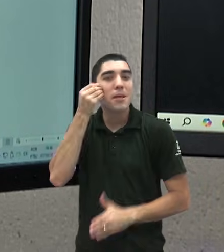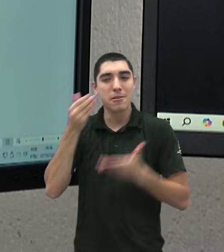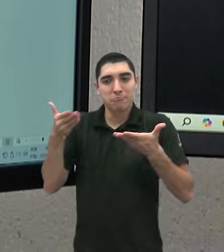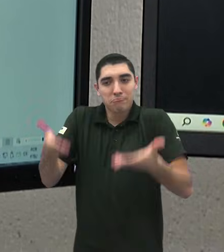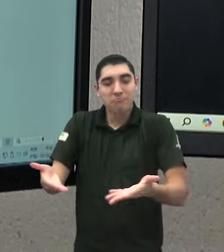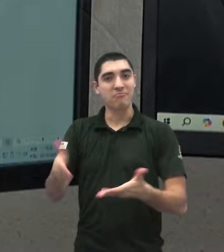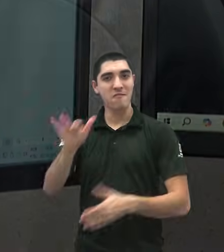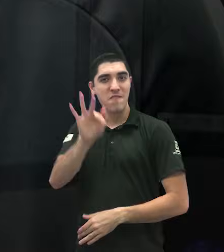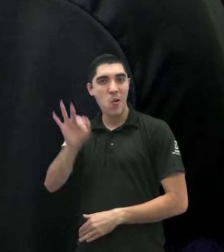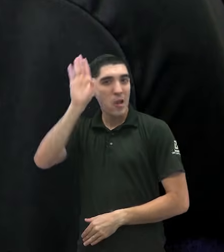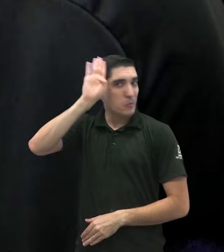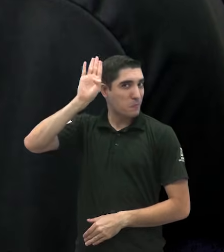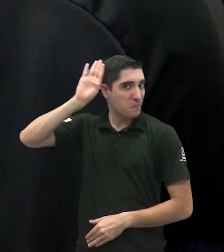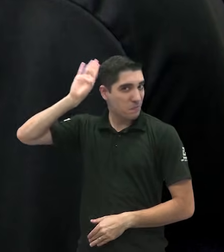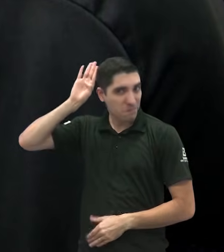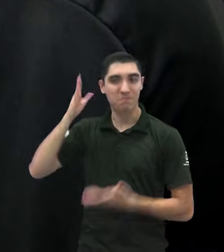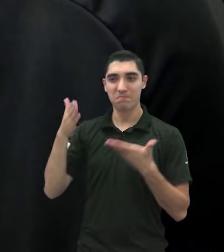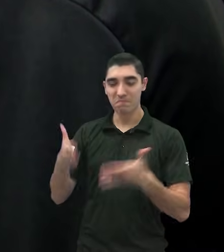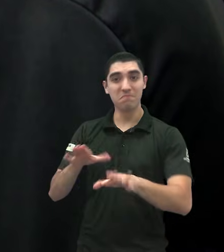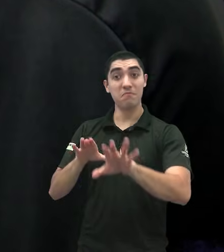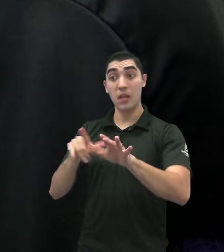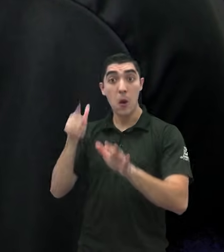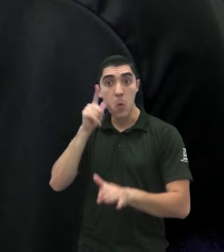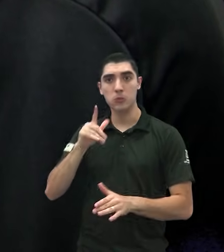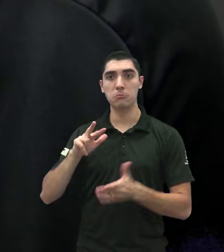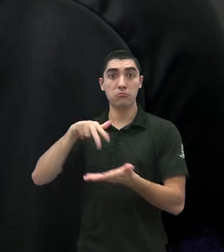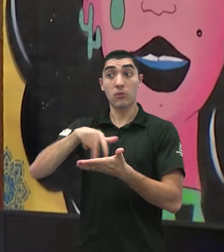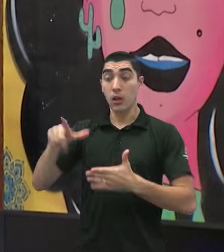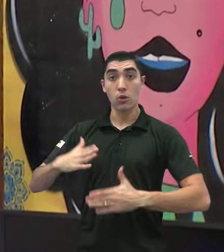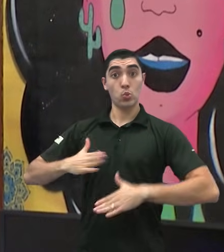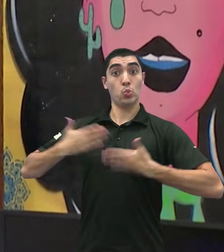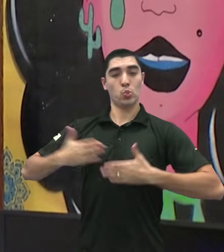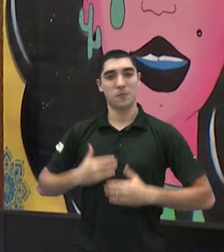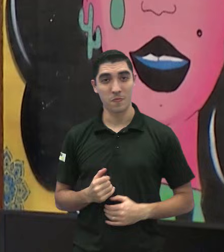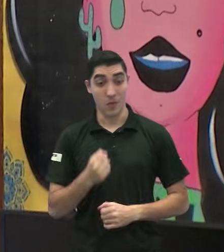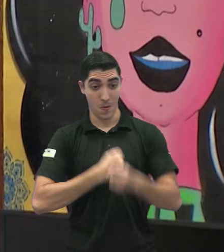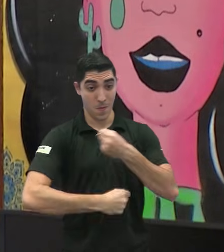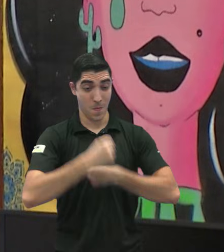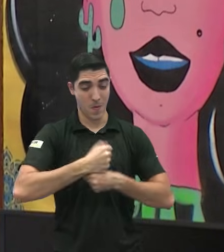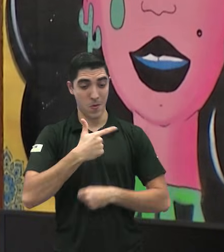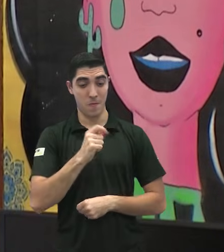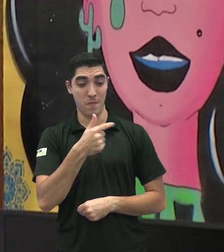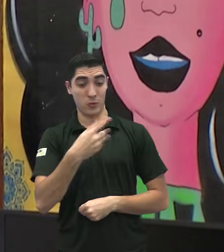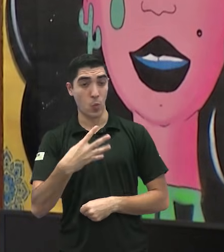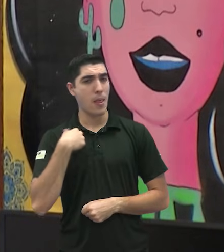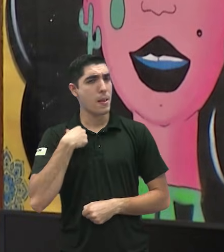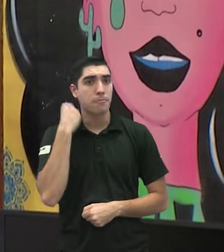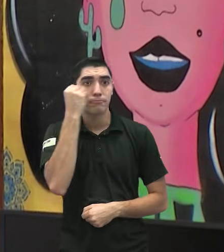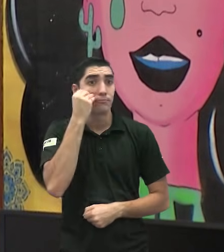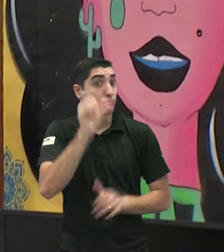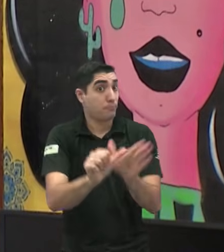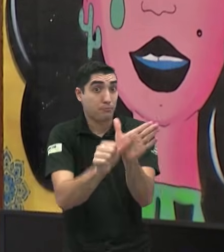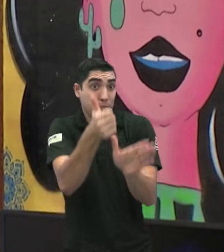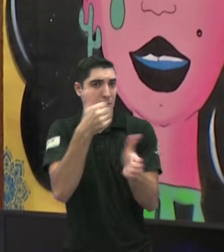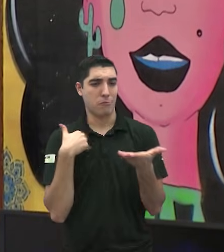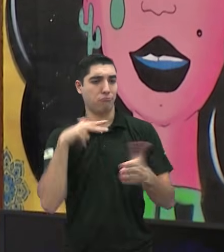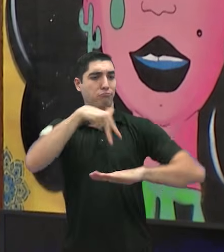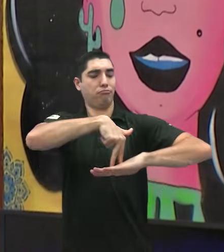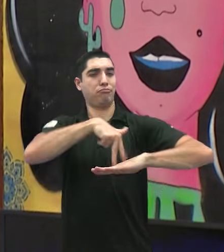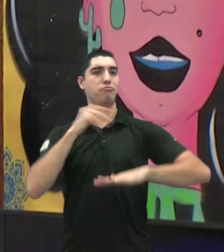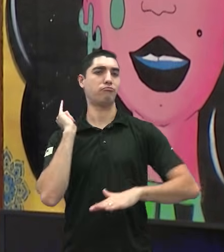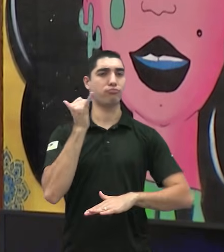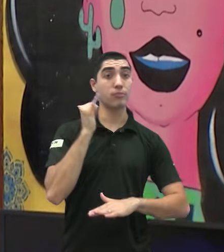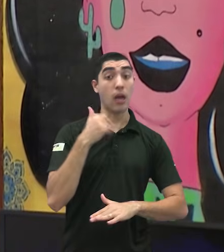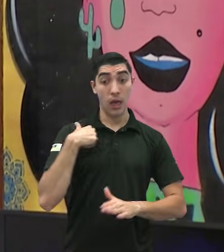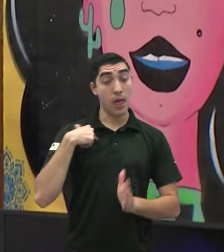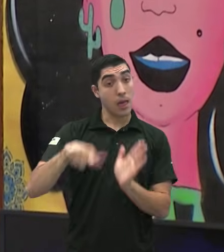pesquisa acadêmica e já teve uma grande surpresa. Em 2024 foi a minha primeira experiência e, para minha surpresa, o meu